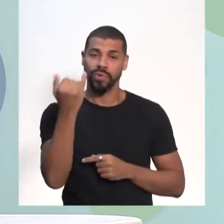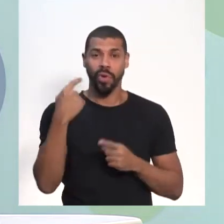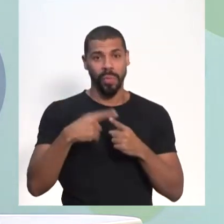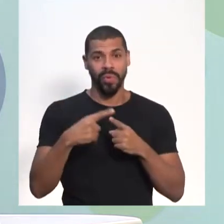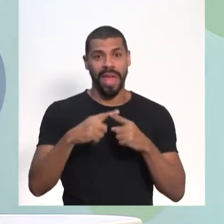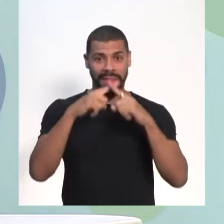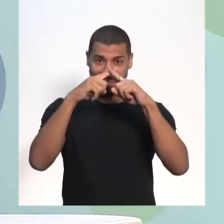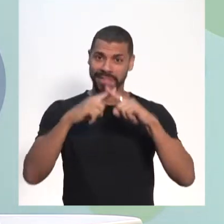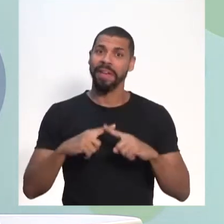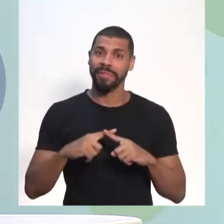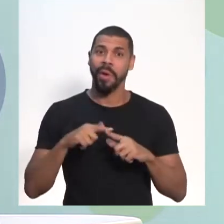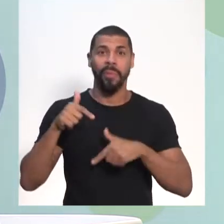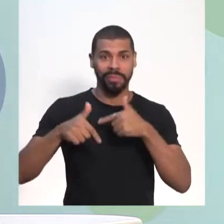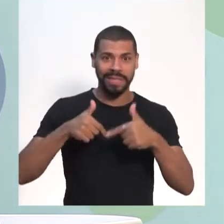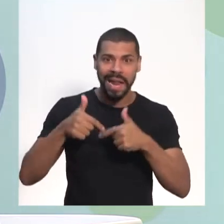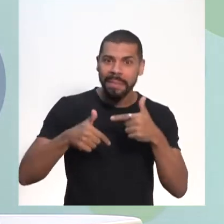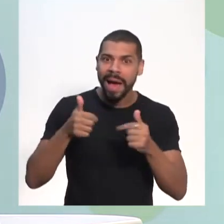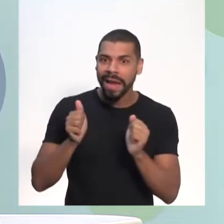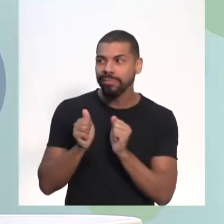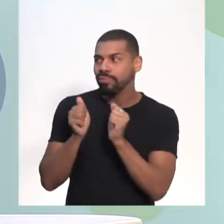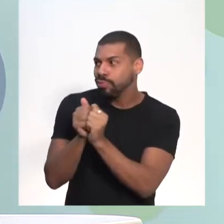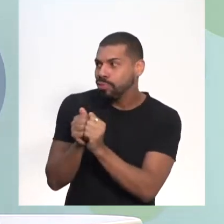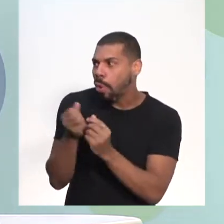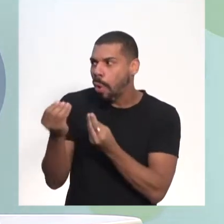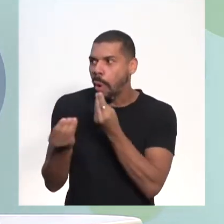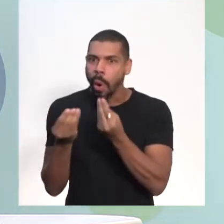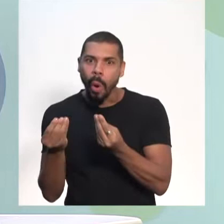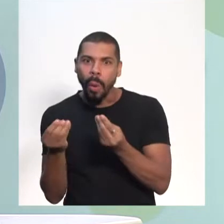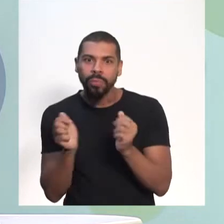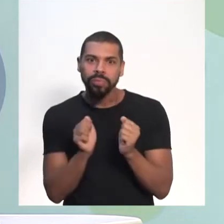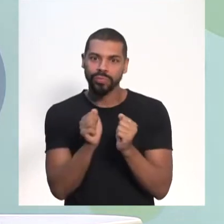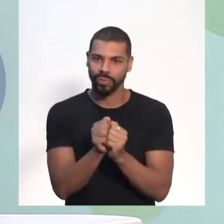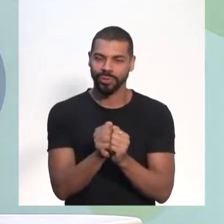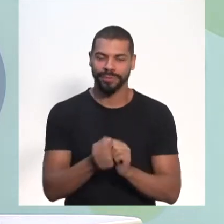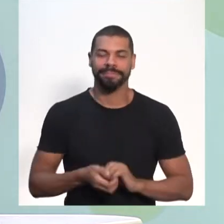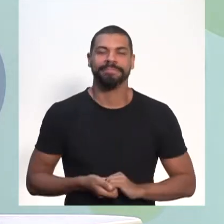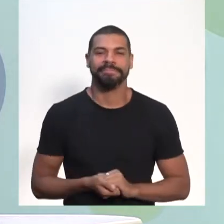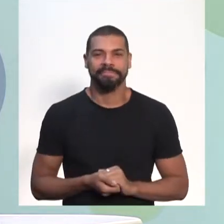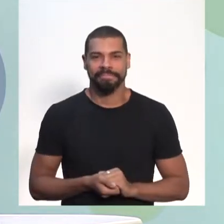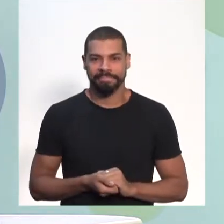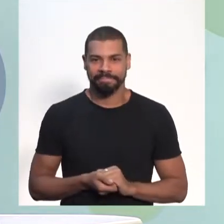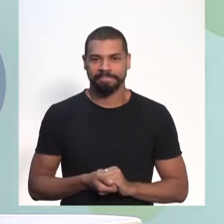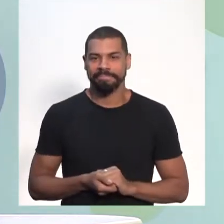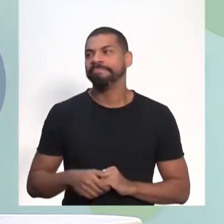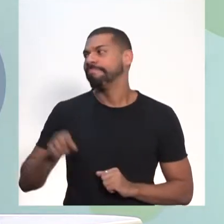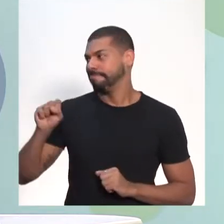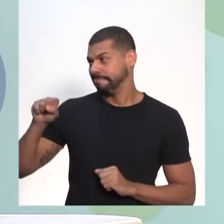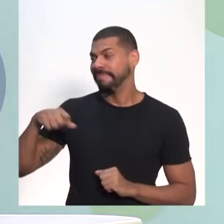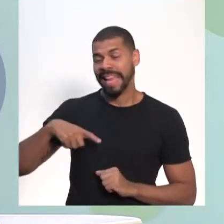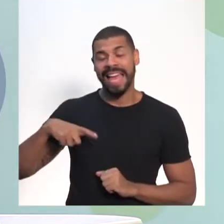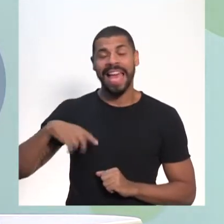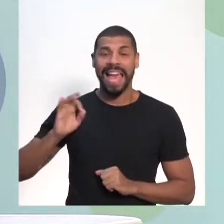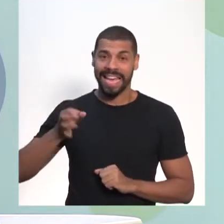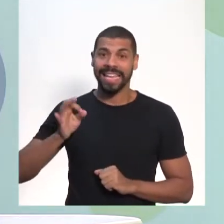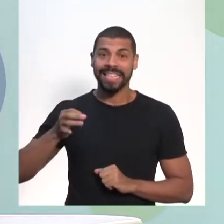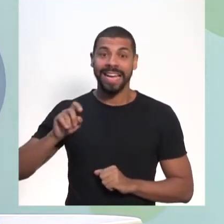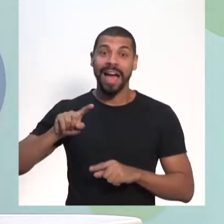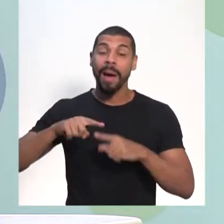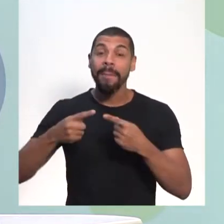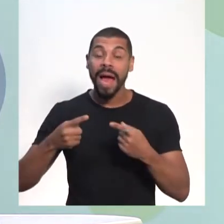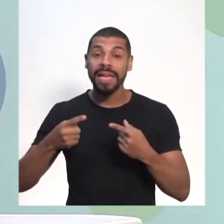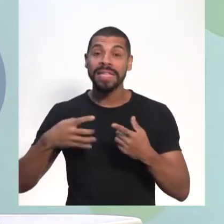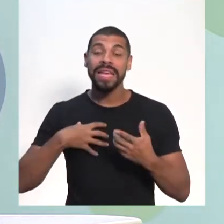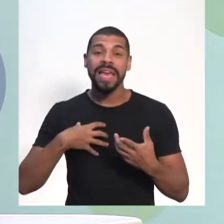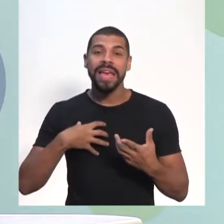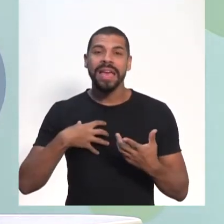porque tem que ser um trabalho muito bem articulado com o professor polivalente, né? Exatamente. É isso, mas é